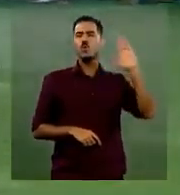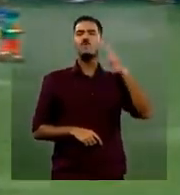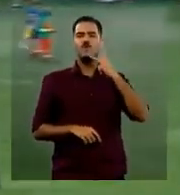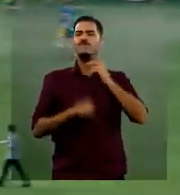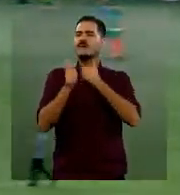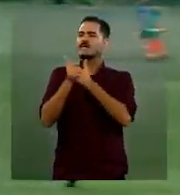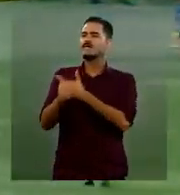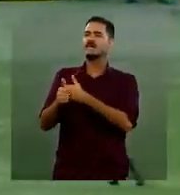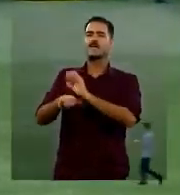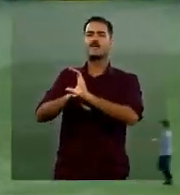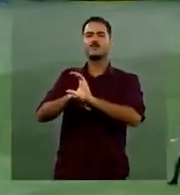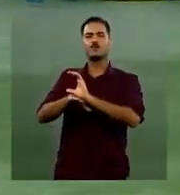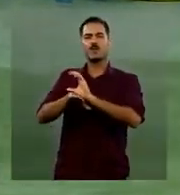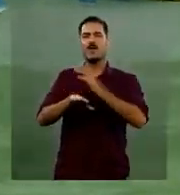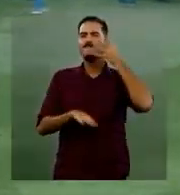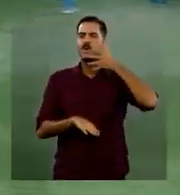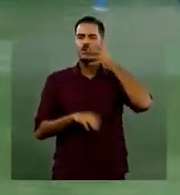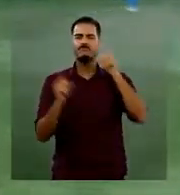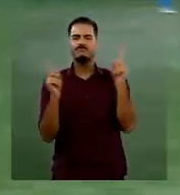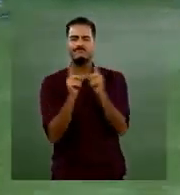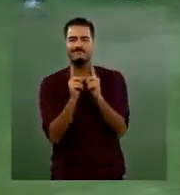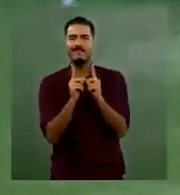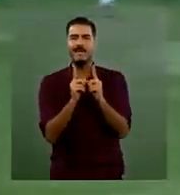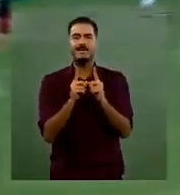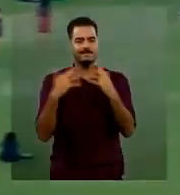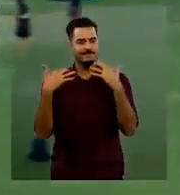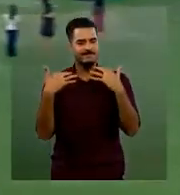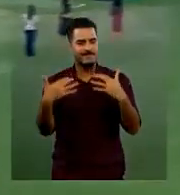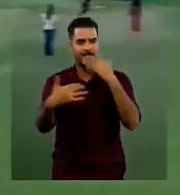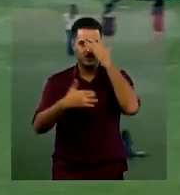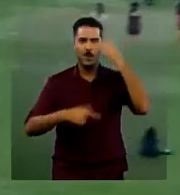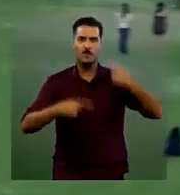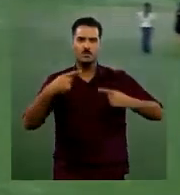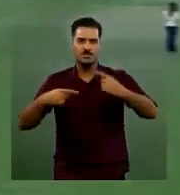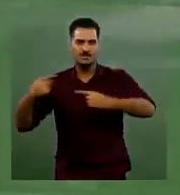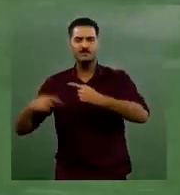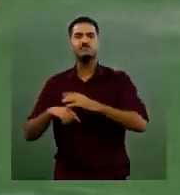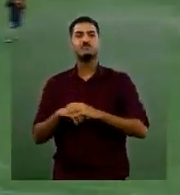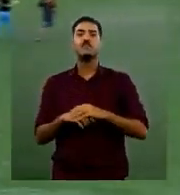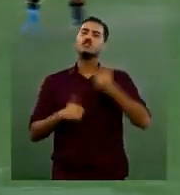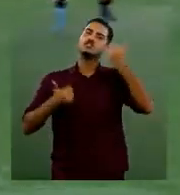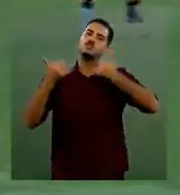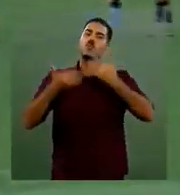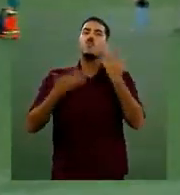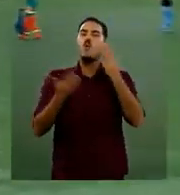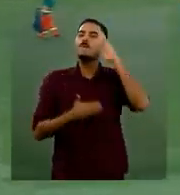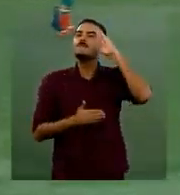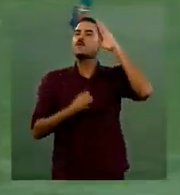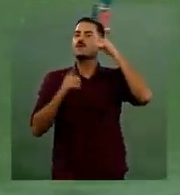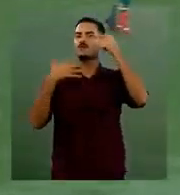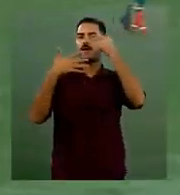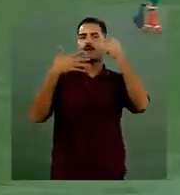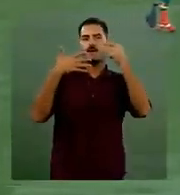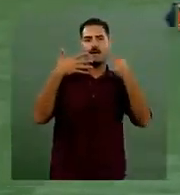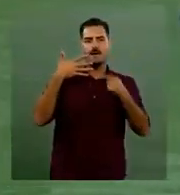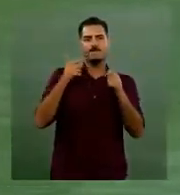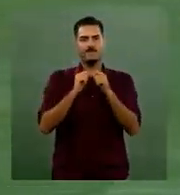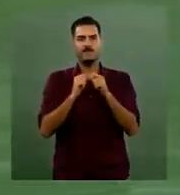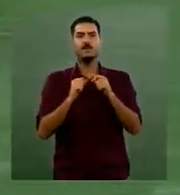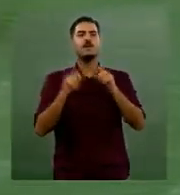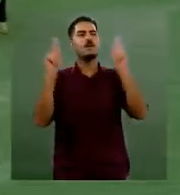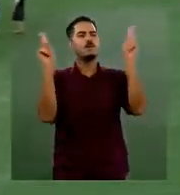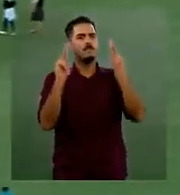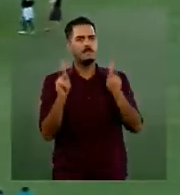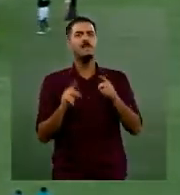aí minutos para os parlamentares, falando das suas prioridades, né? Um discurso também de pacificação, dizendo que vai governar,